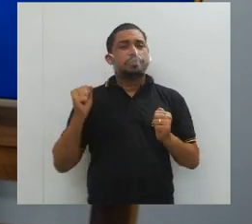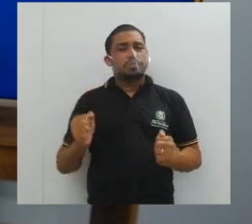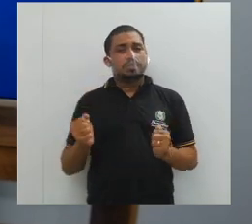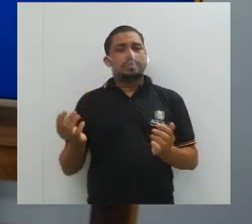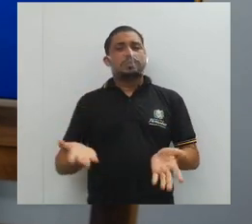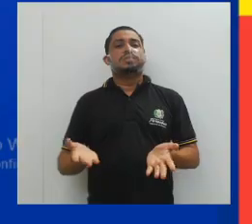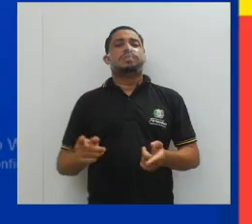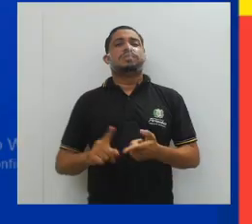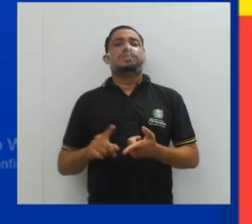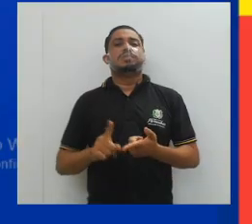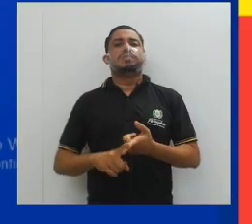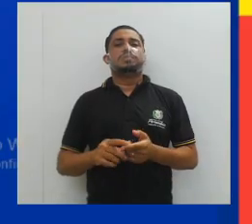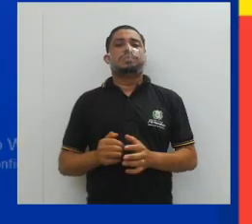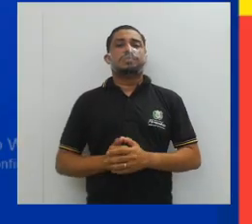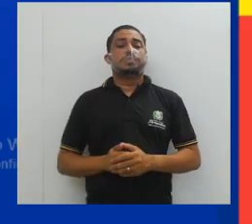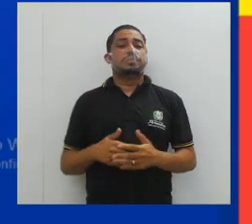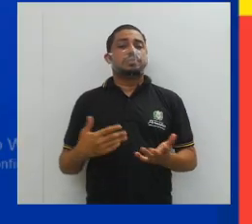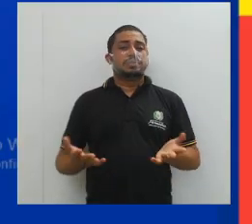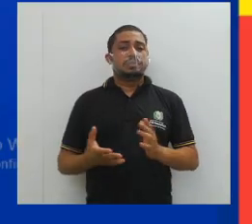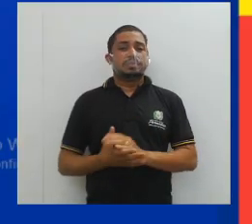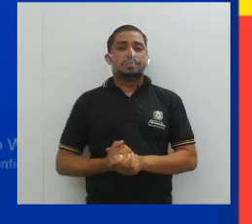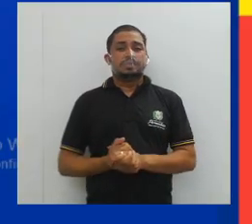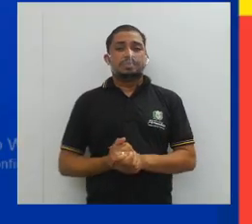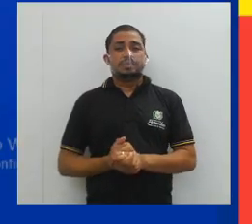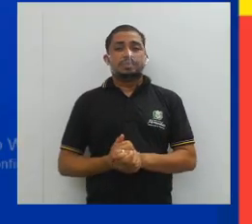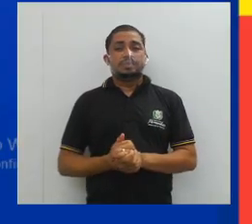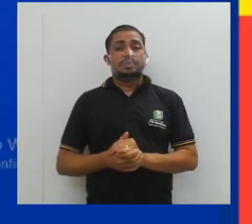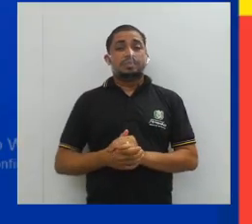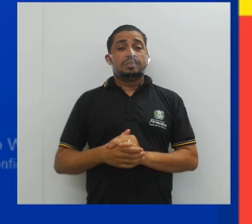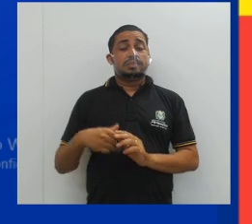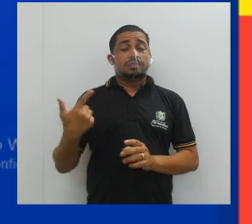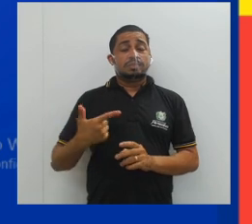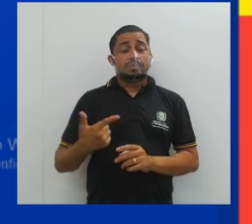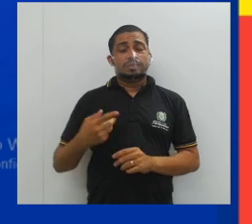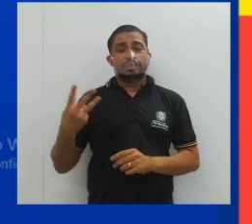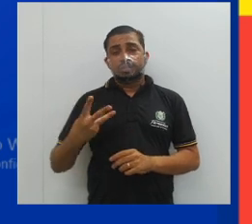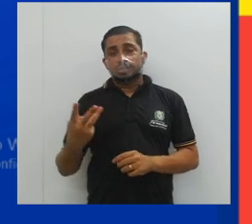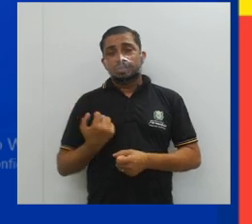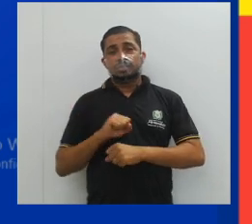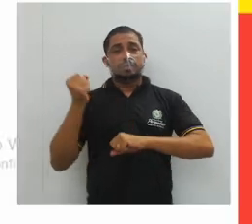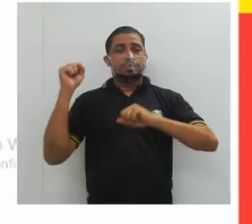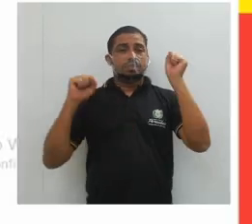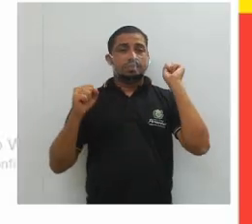também. Vamos lá? Segunda e terceira Revolução Industrial.